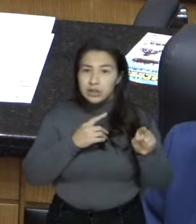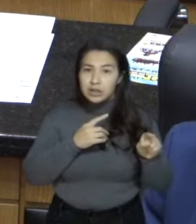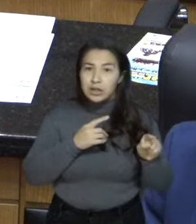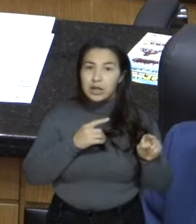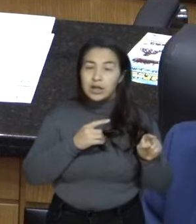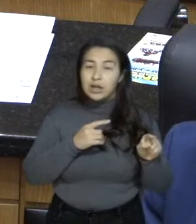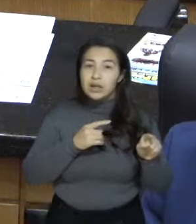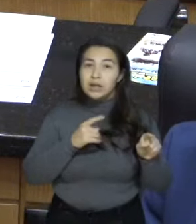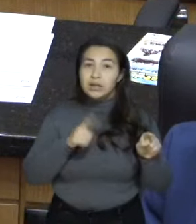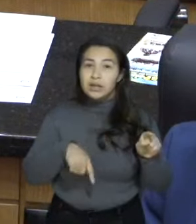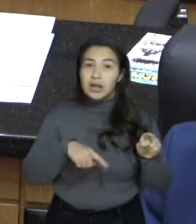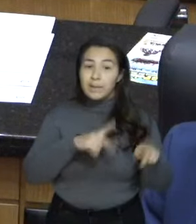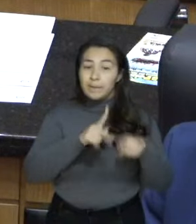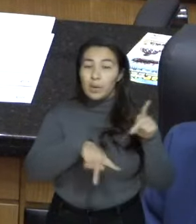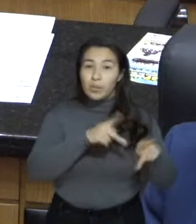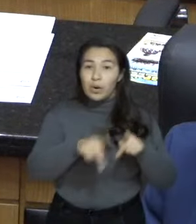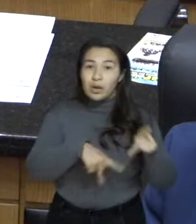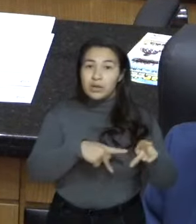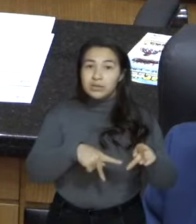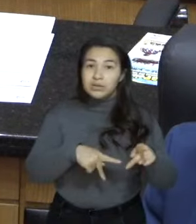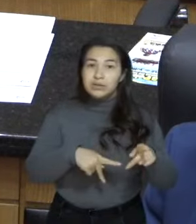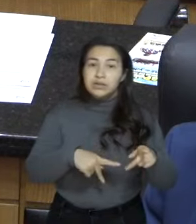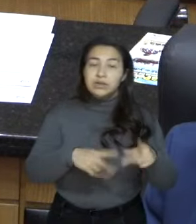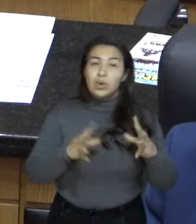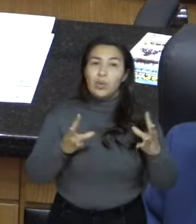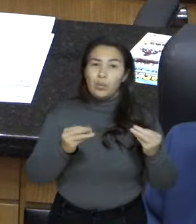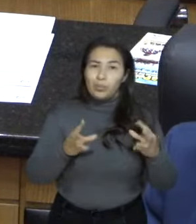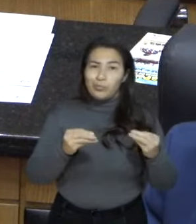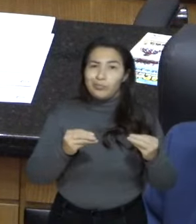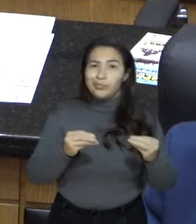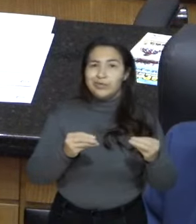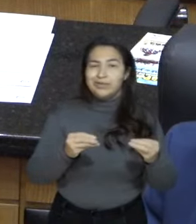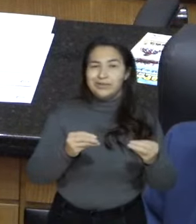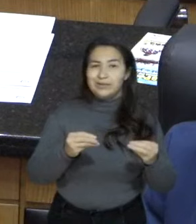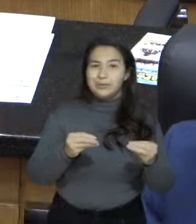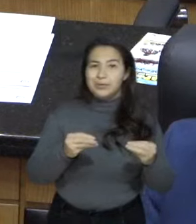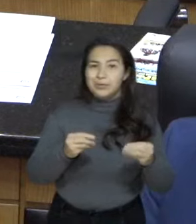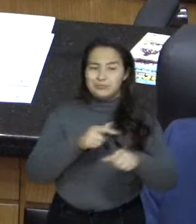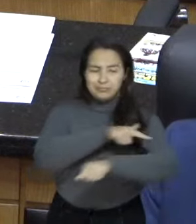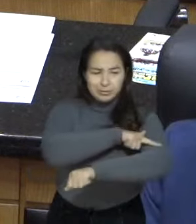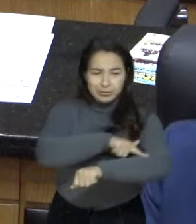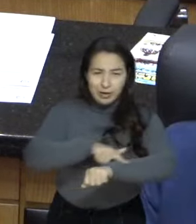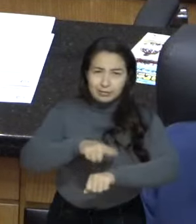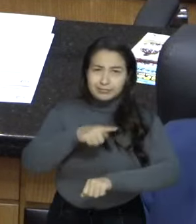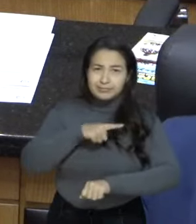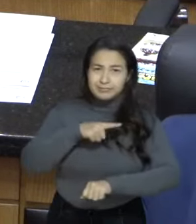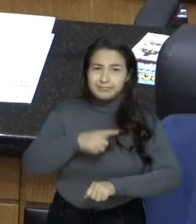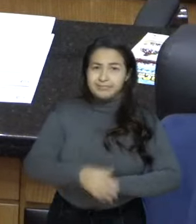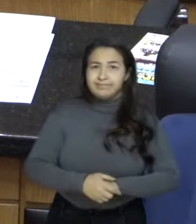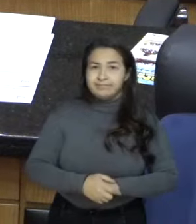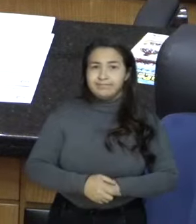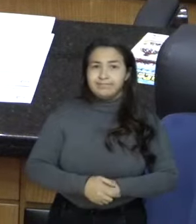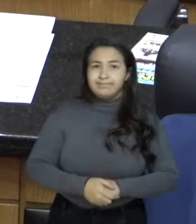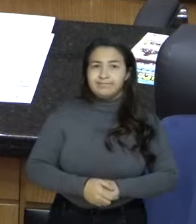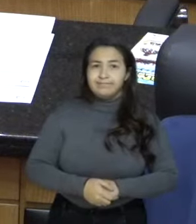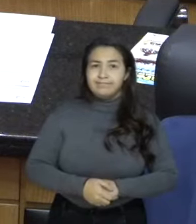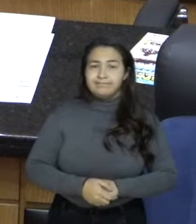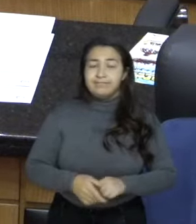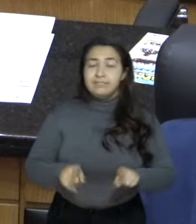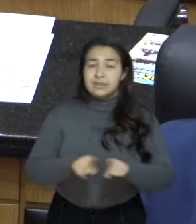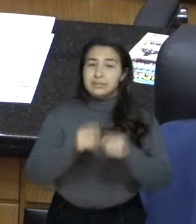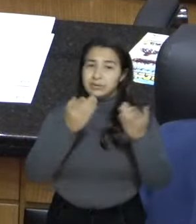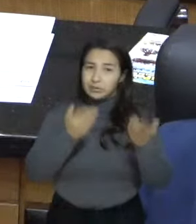que recebe bem a todos os visitantes Portanto quero aqui Eduarda também reforçar o convite já feita por